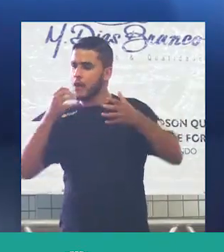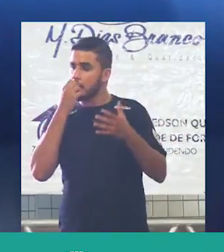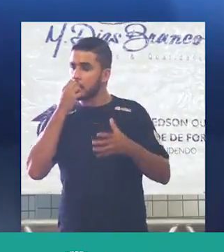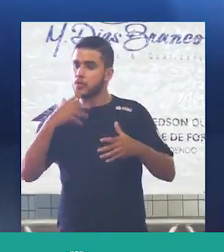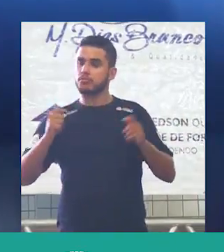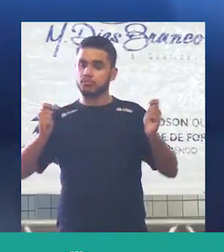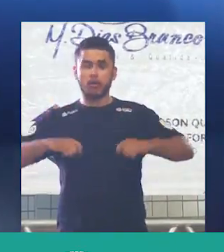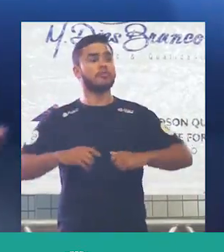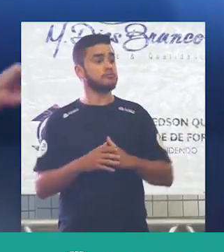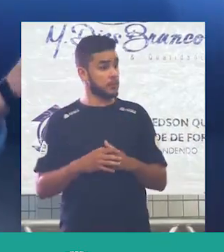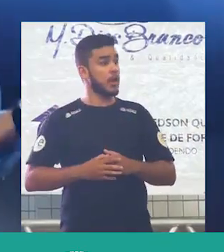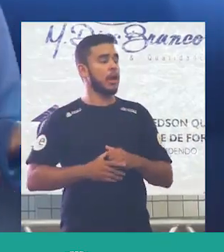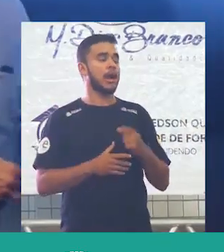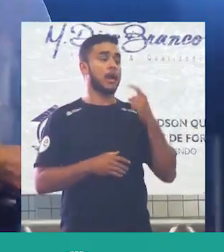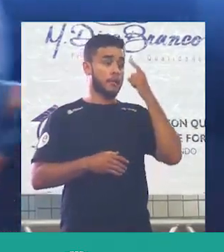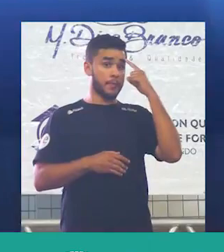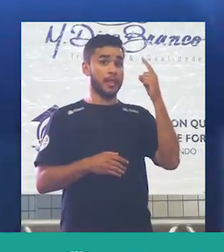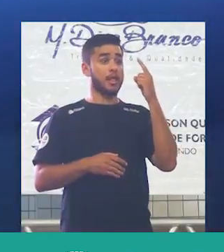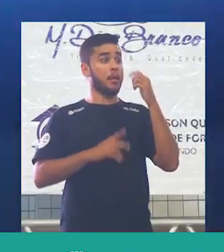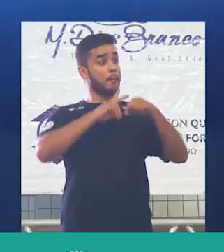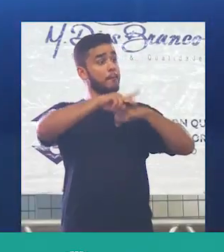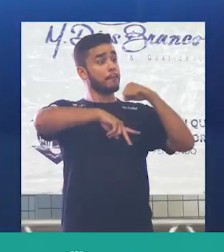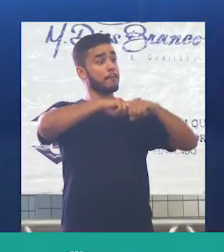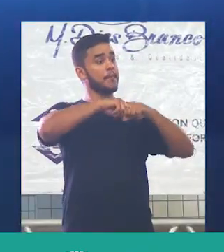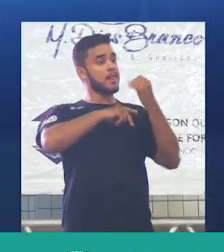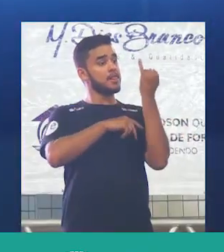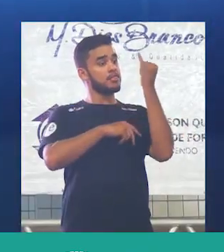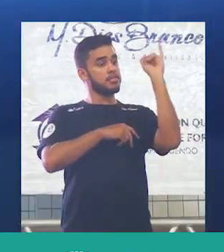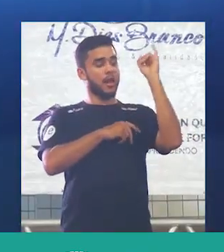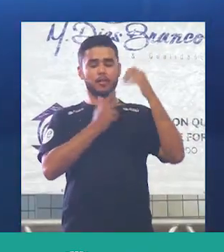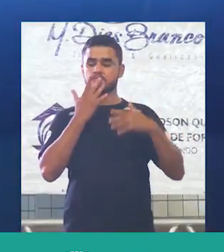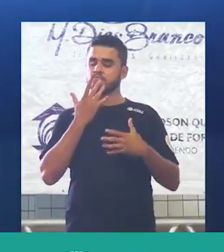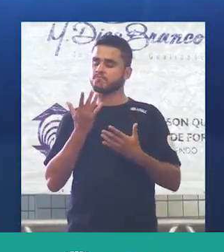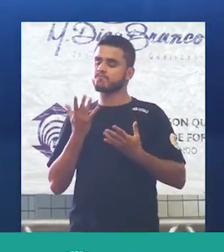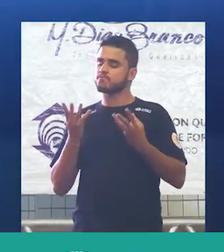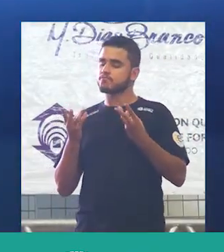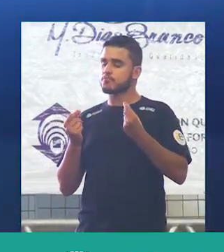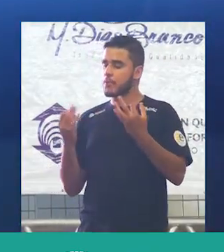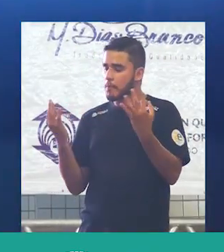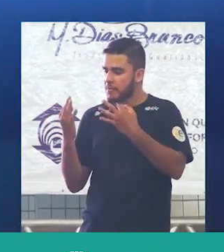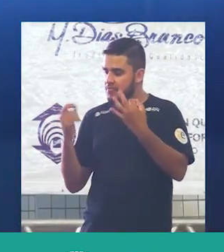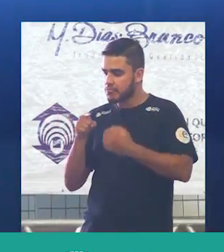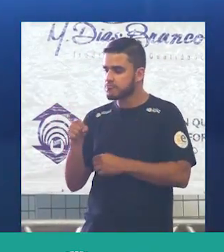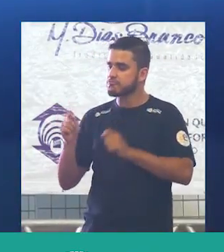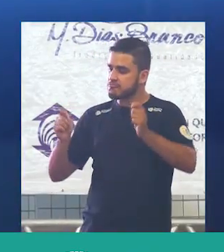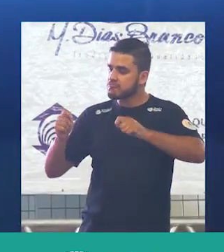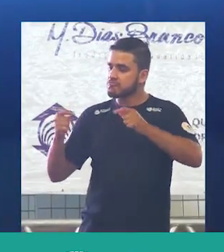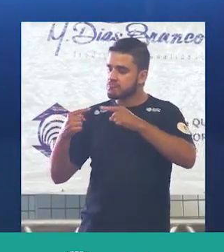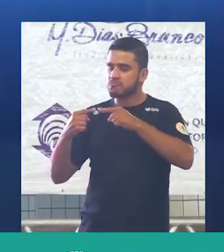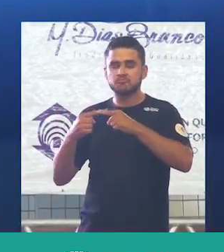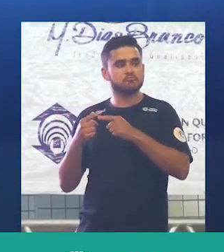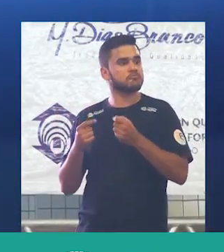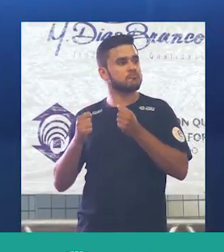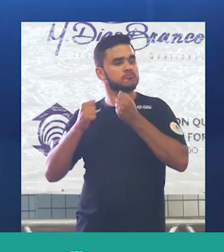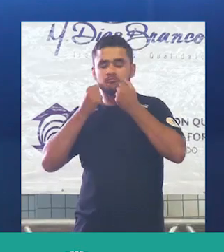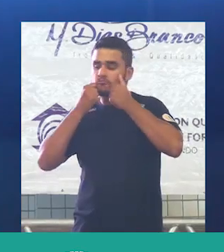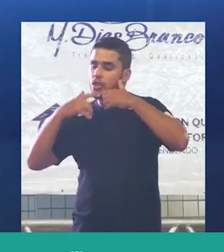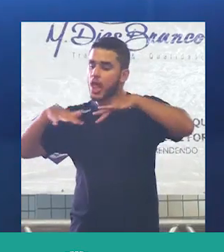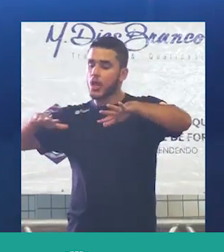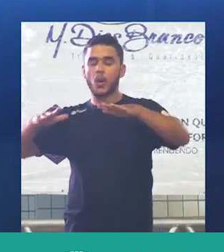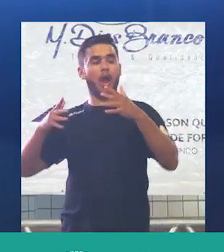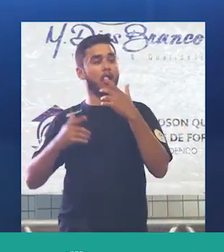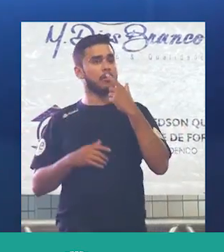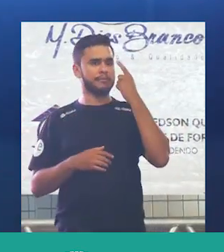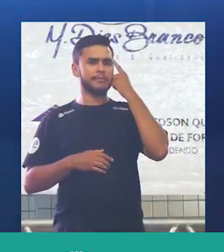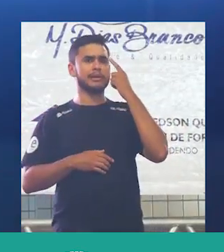né? Então os italianos vão chamar de terra rossa. A terra era boa, mas como atrair as pessoas para um lugar